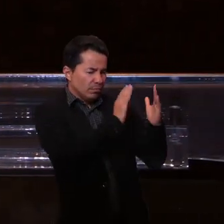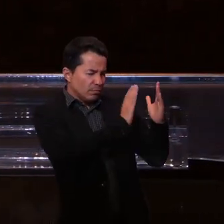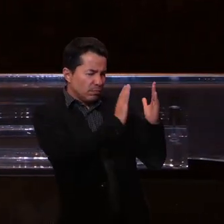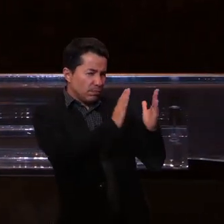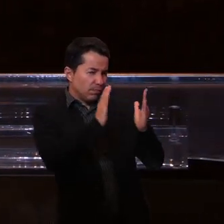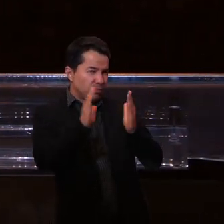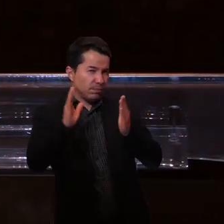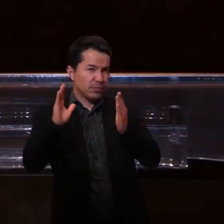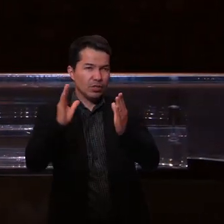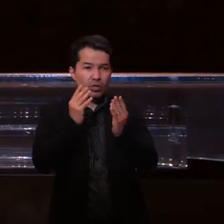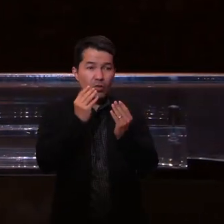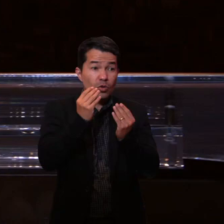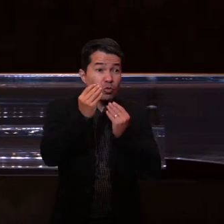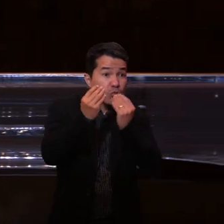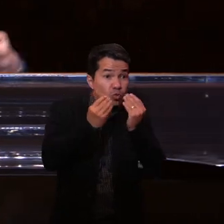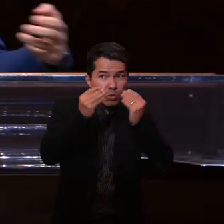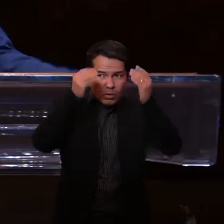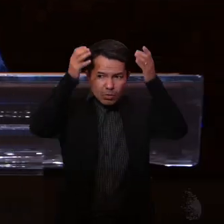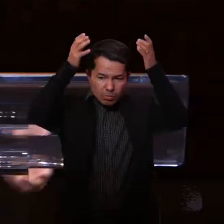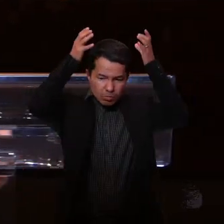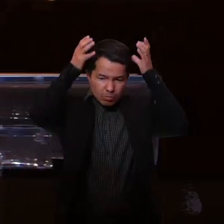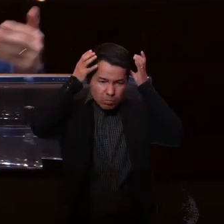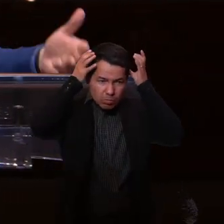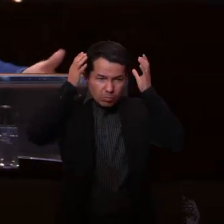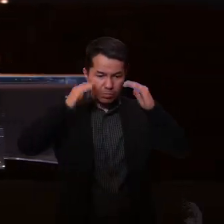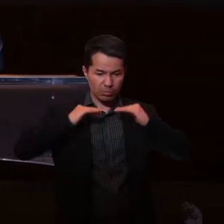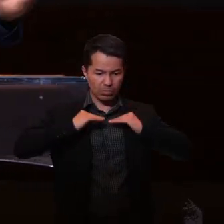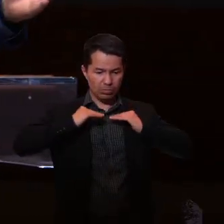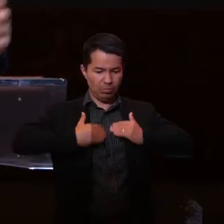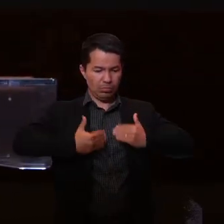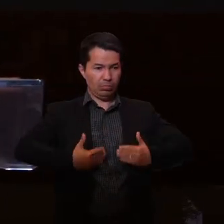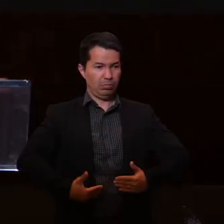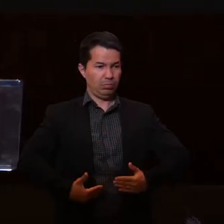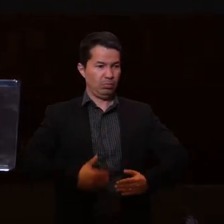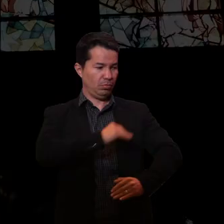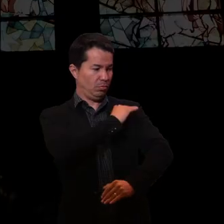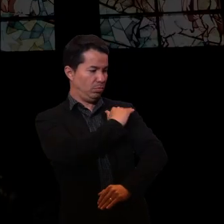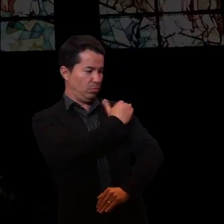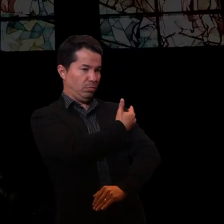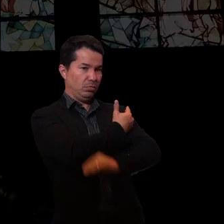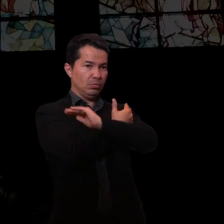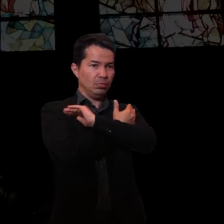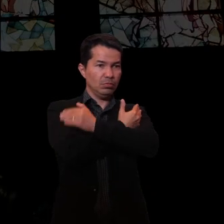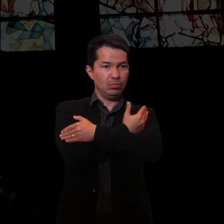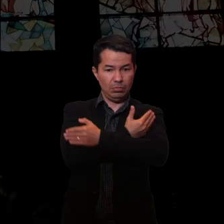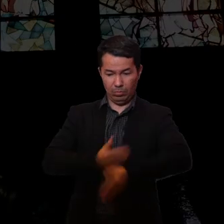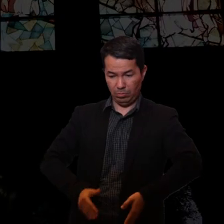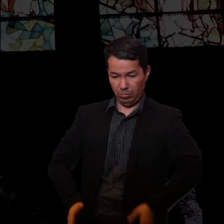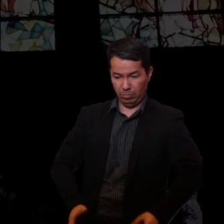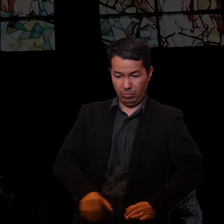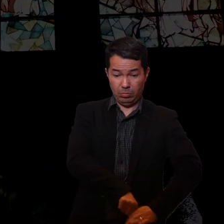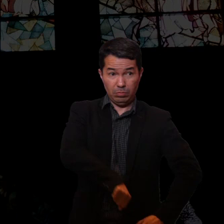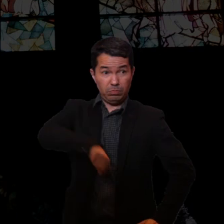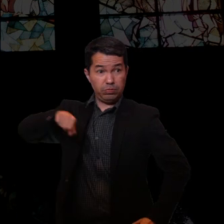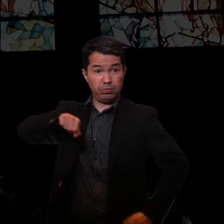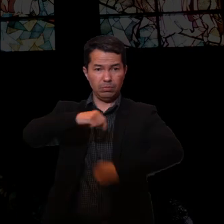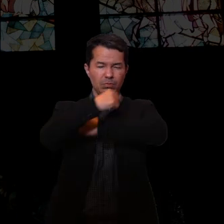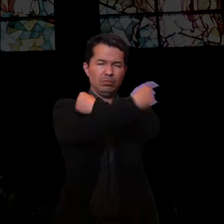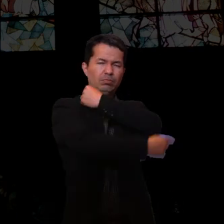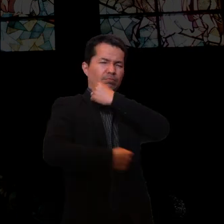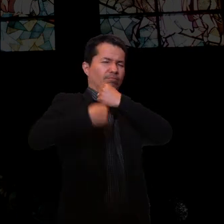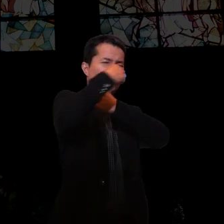tentando compreender as armas que o Espírito confere ao crente para vencer. Vencer no dia a